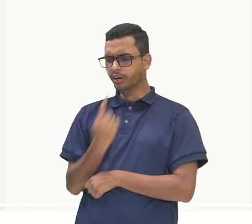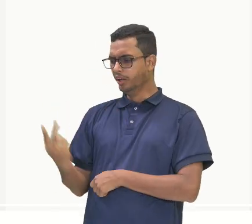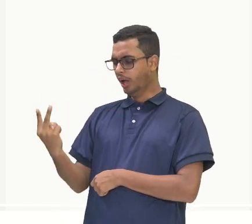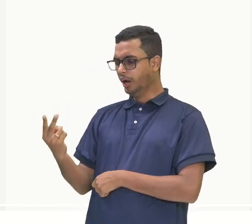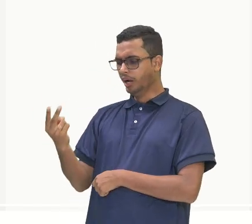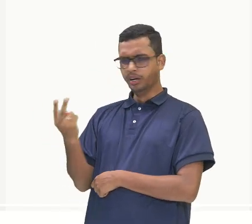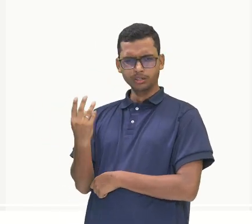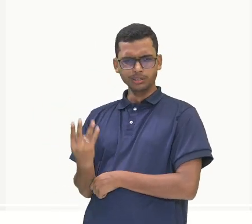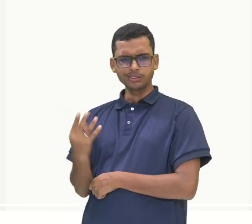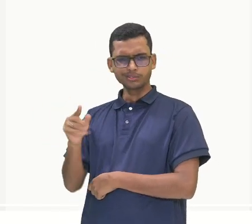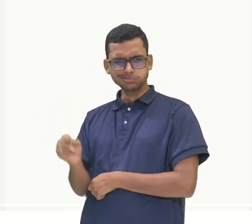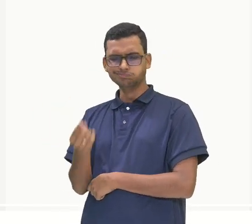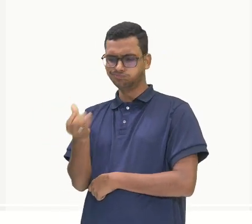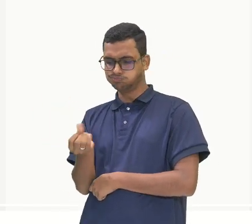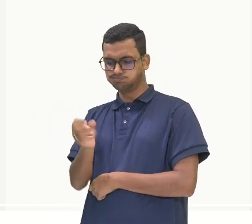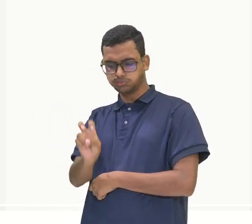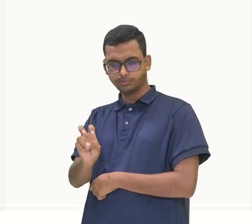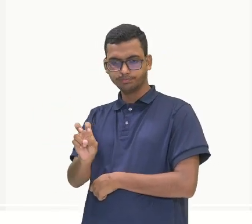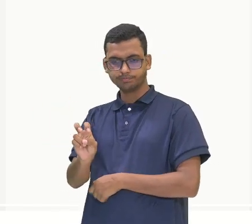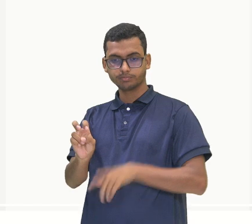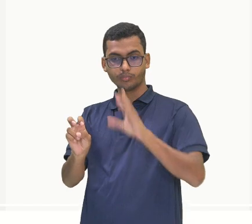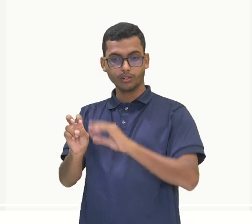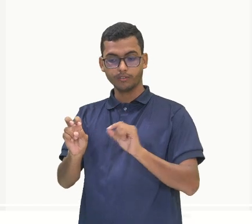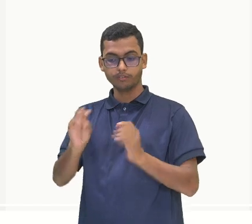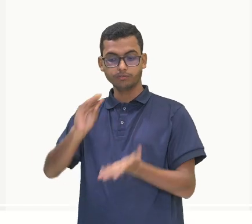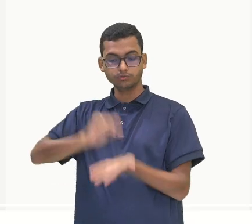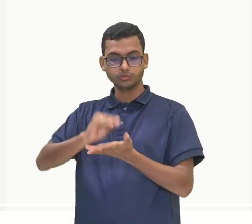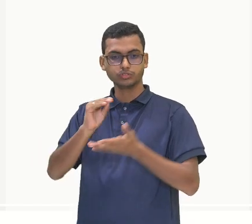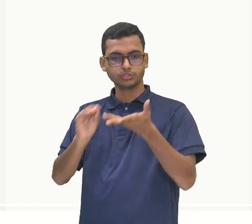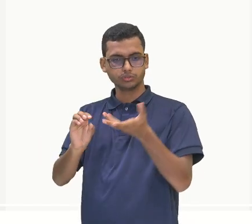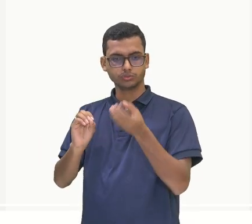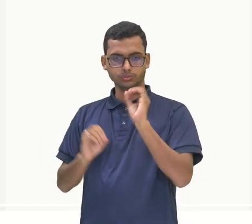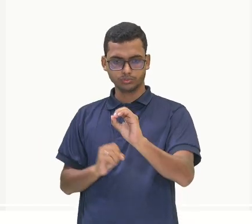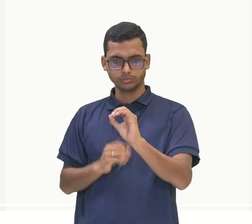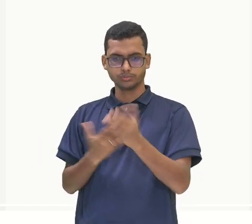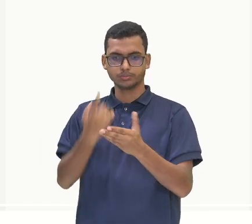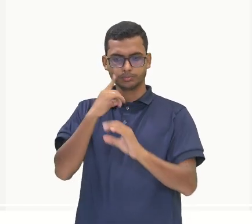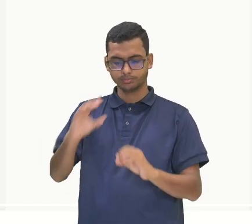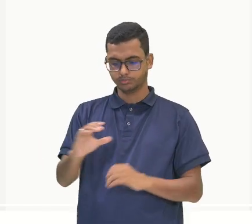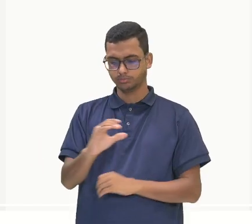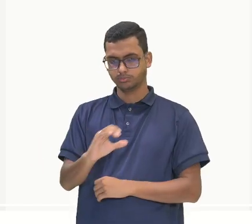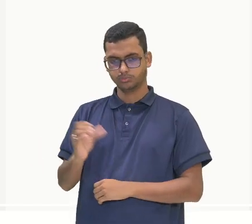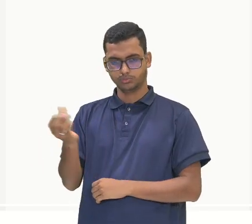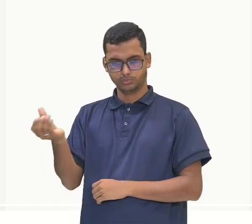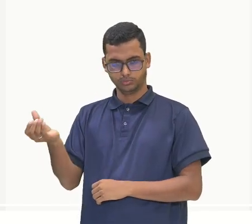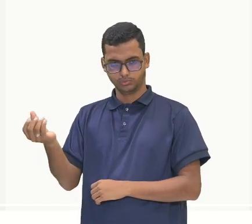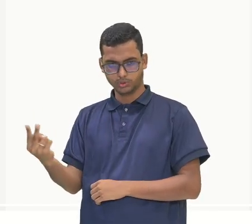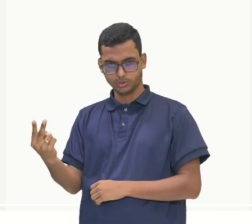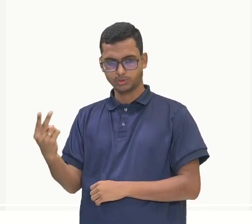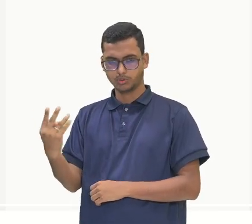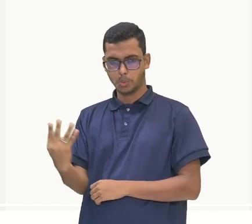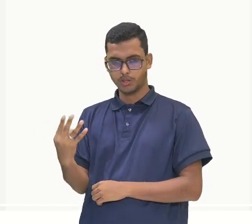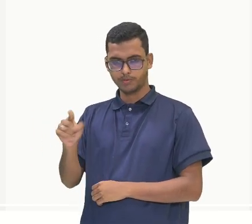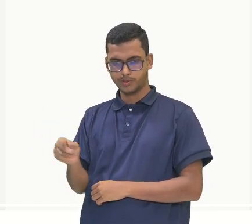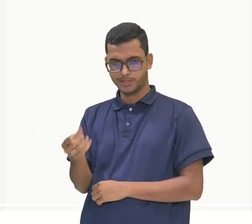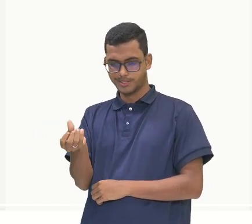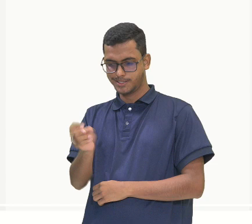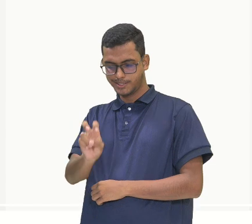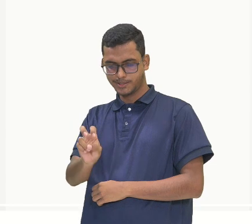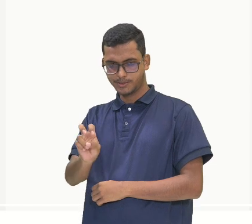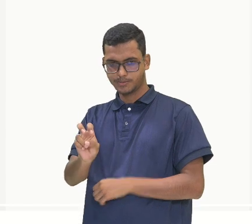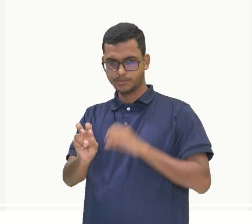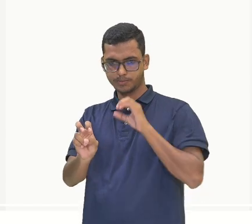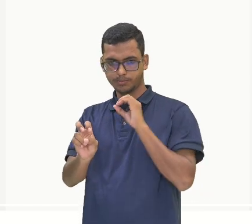fazer sentido. Agora, o número de casas decimais estão iguais. O que é que eu vou fazer? Vou subtrair. 0 menos 4